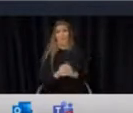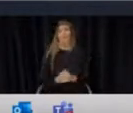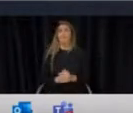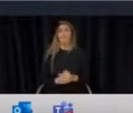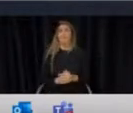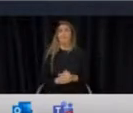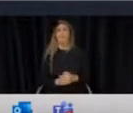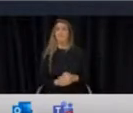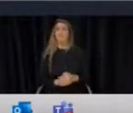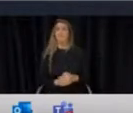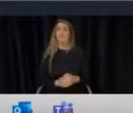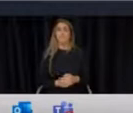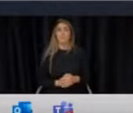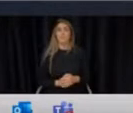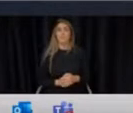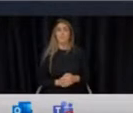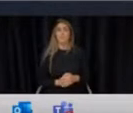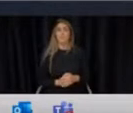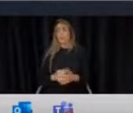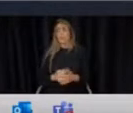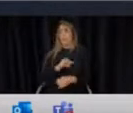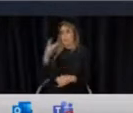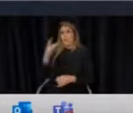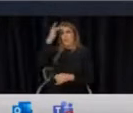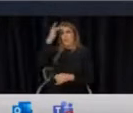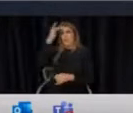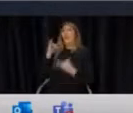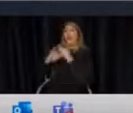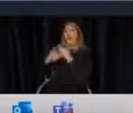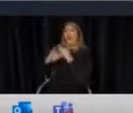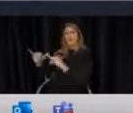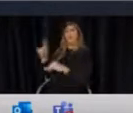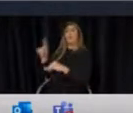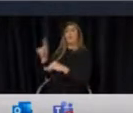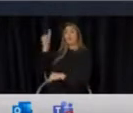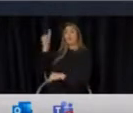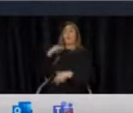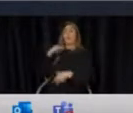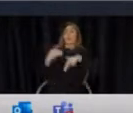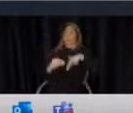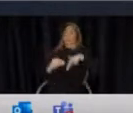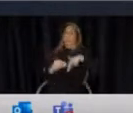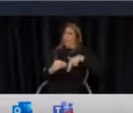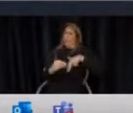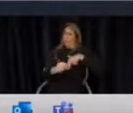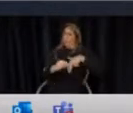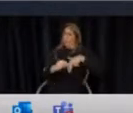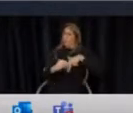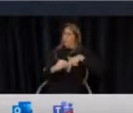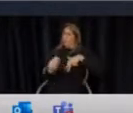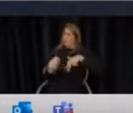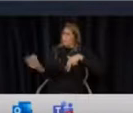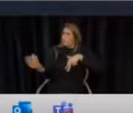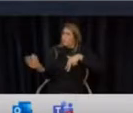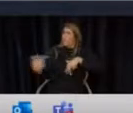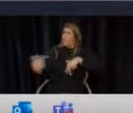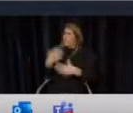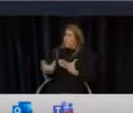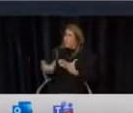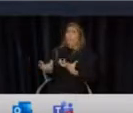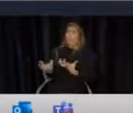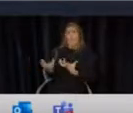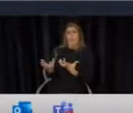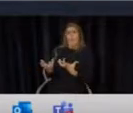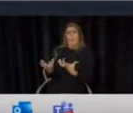último desejo, seja ele de ser ou não doador. Tá? Então, por isso que é muito importante, e a principal mensagem que eu deixo